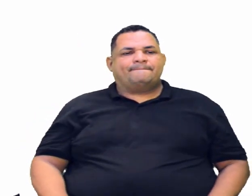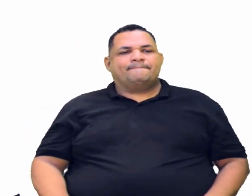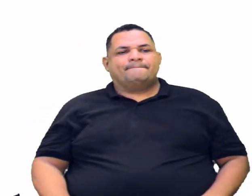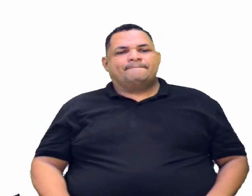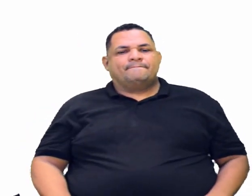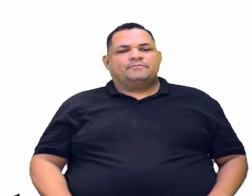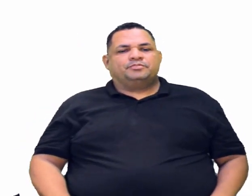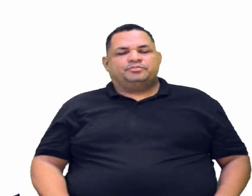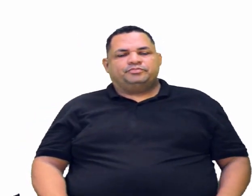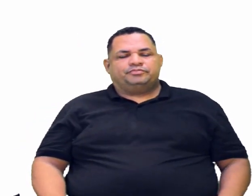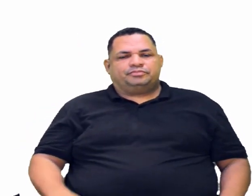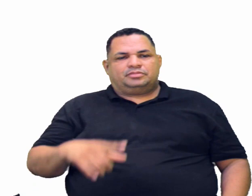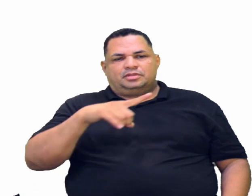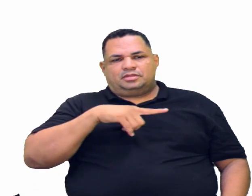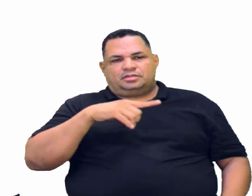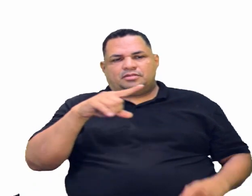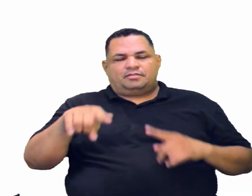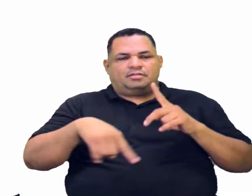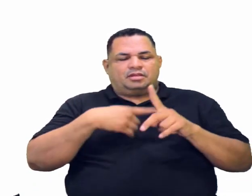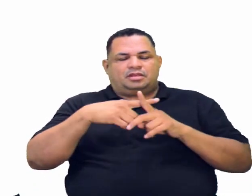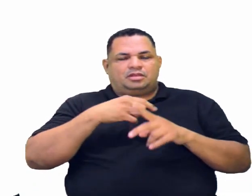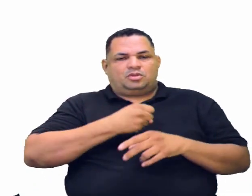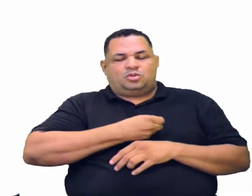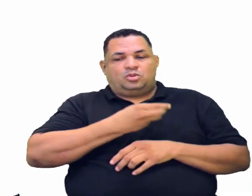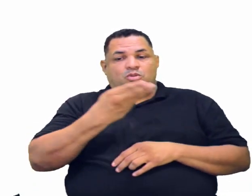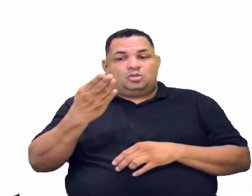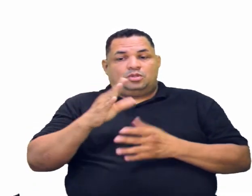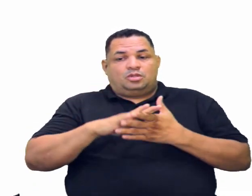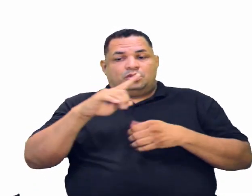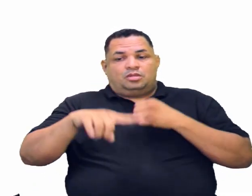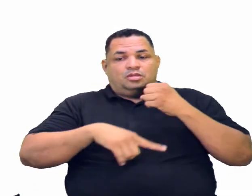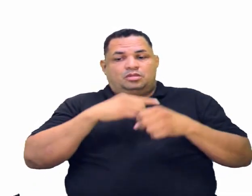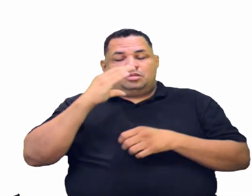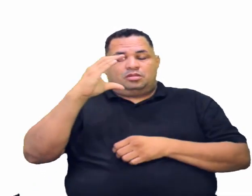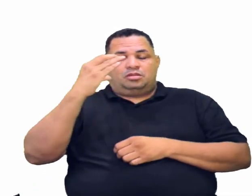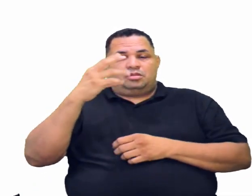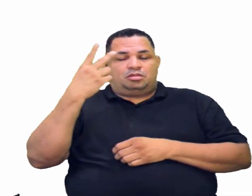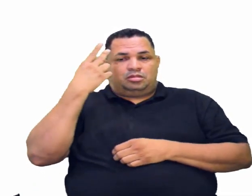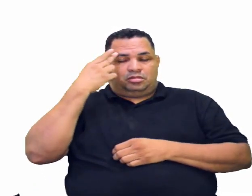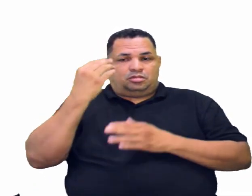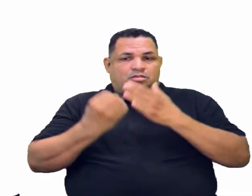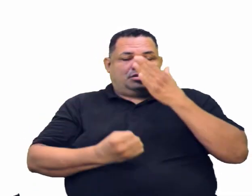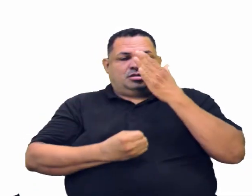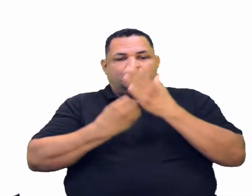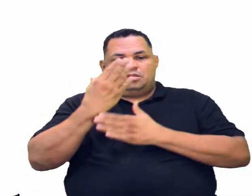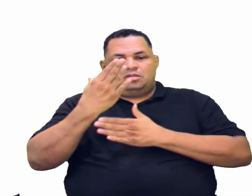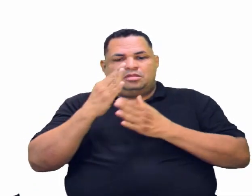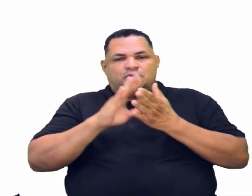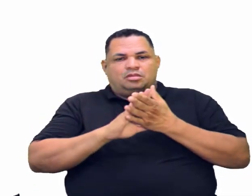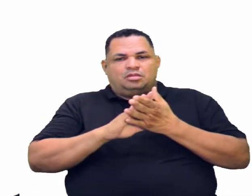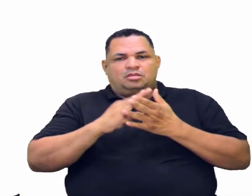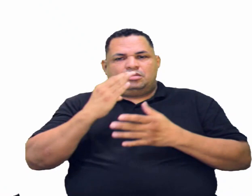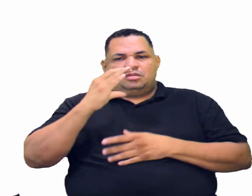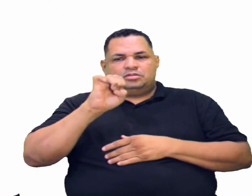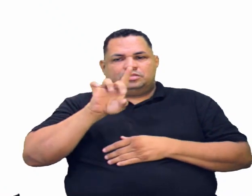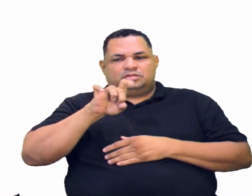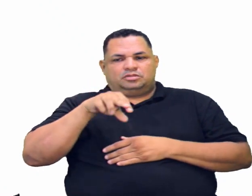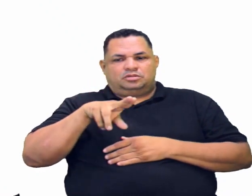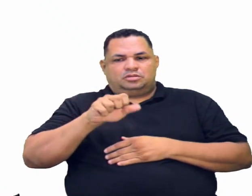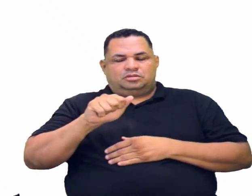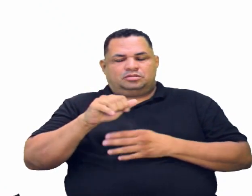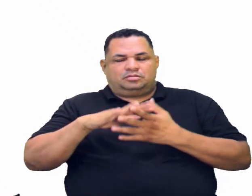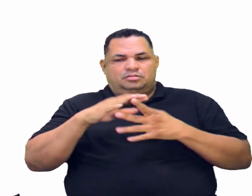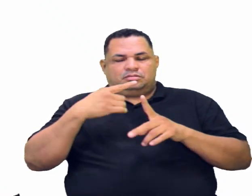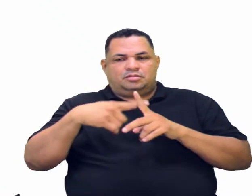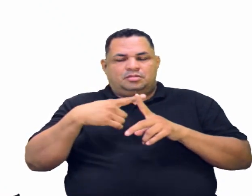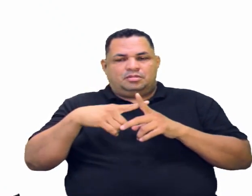acompanhado da maior quantidade de átomos de carbono, ele tem a tendência de formar uma cetona. Por quê? Que eu